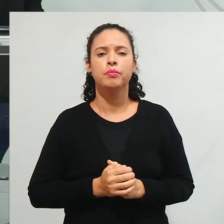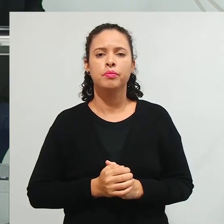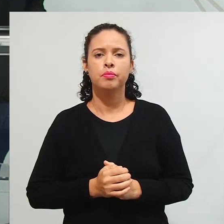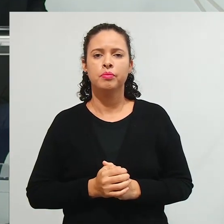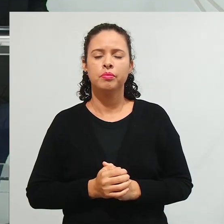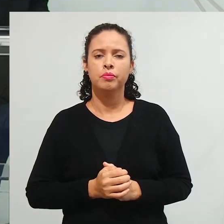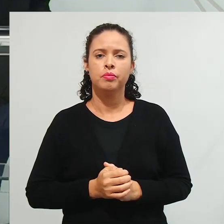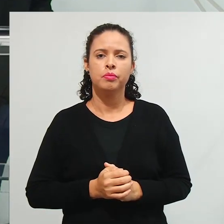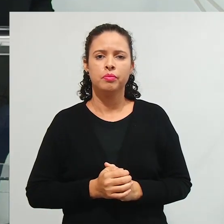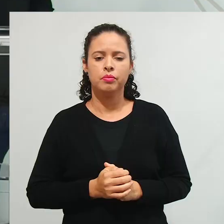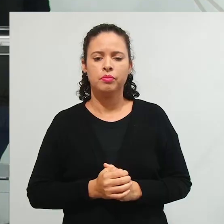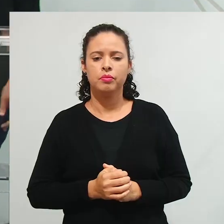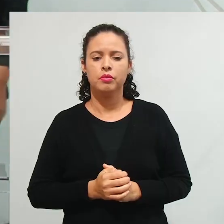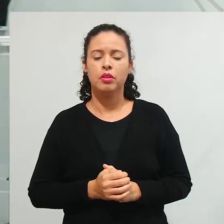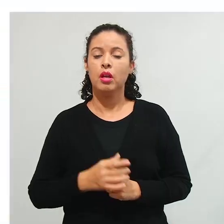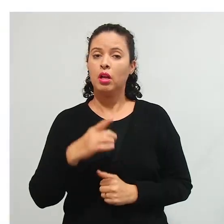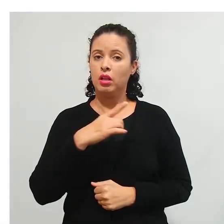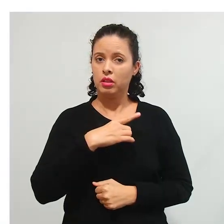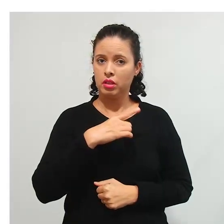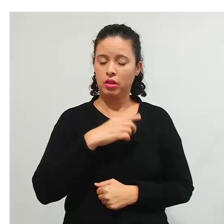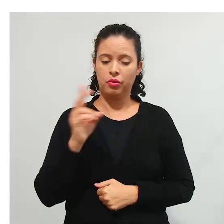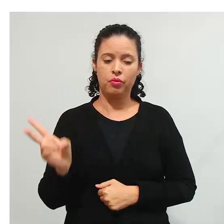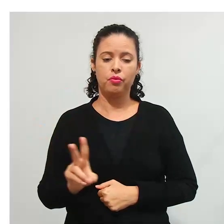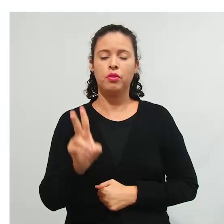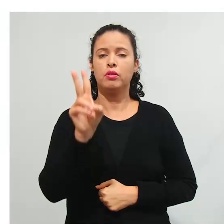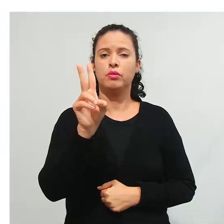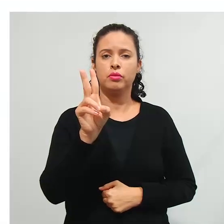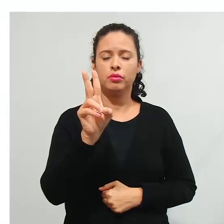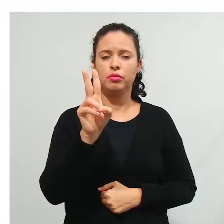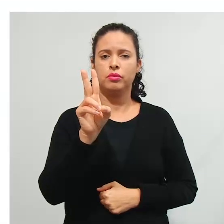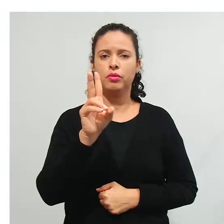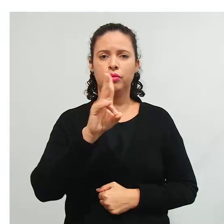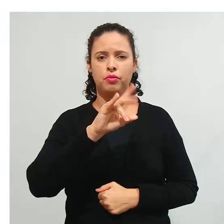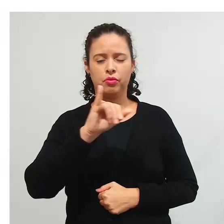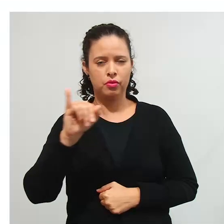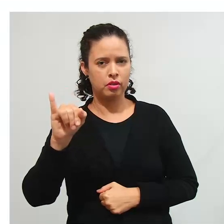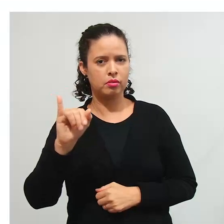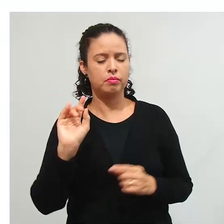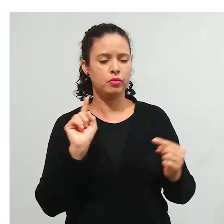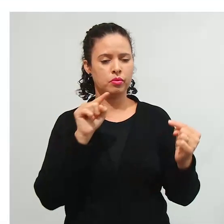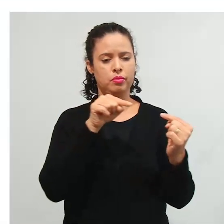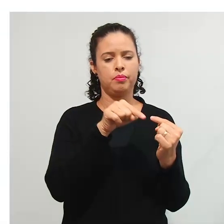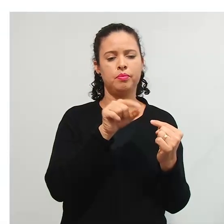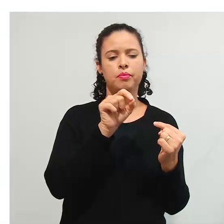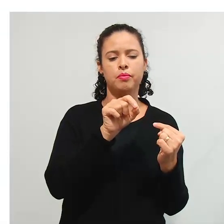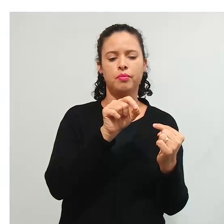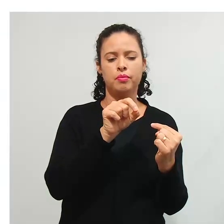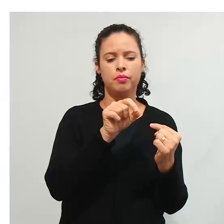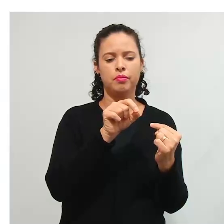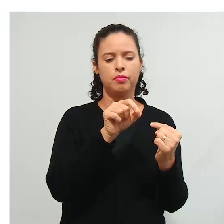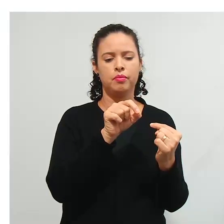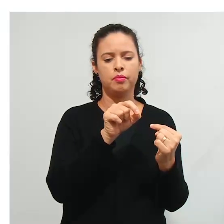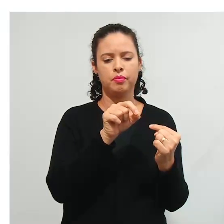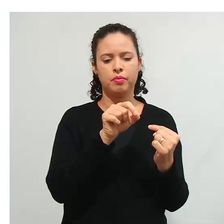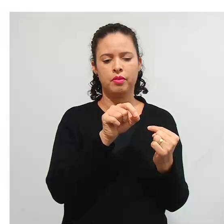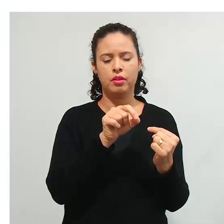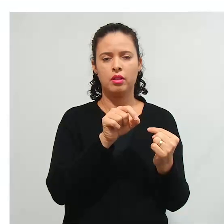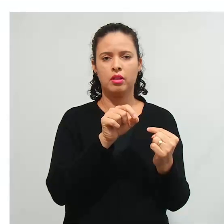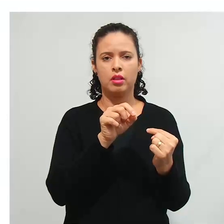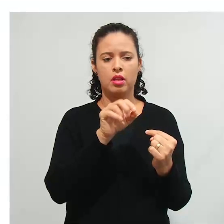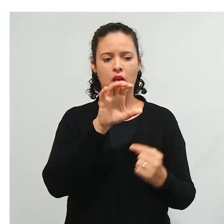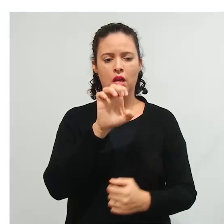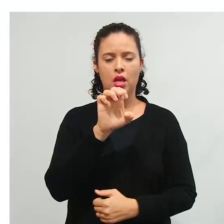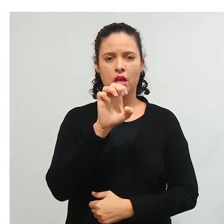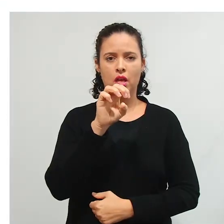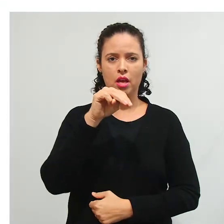Neste caso, este valor vai ser classificado como em